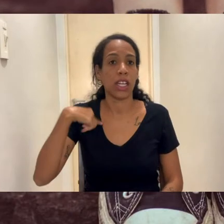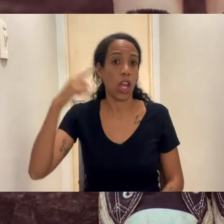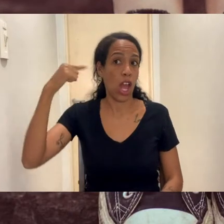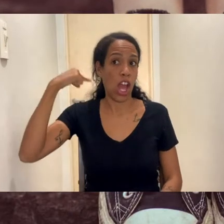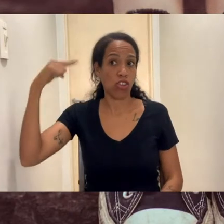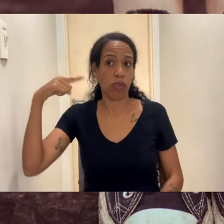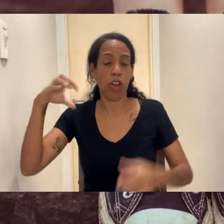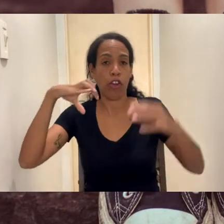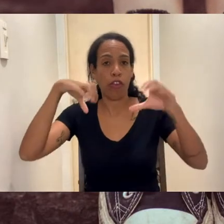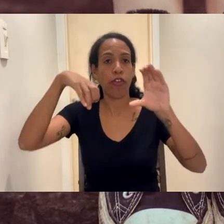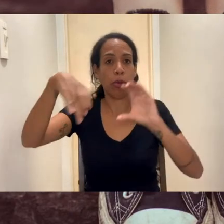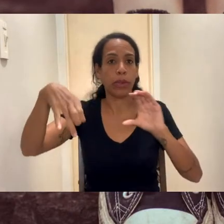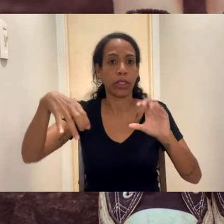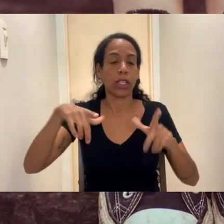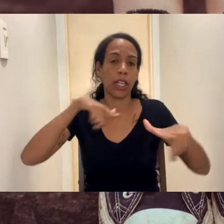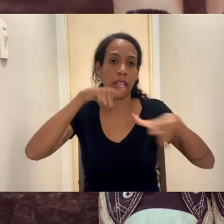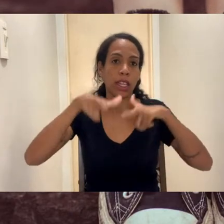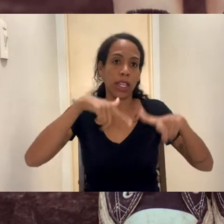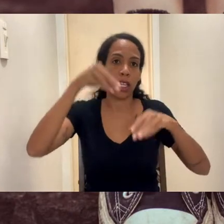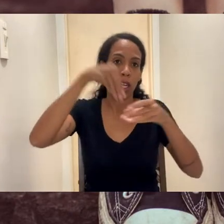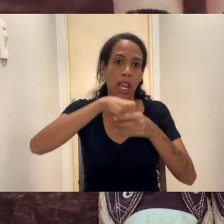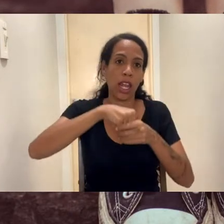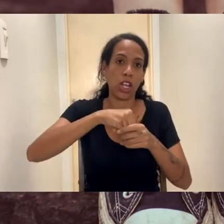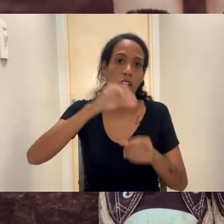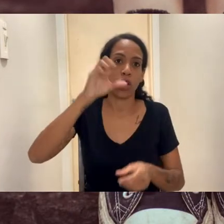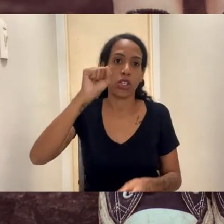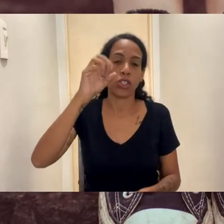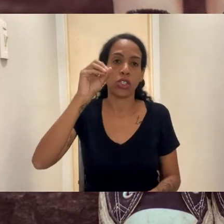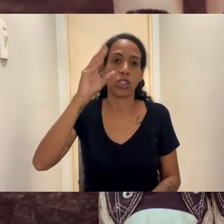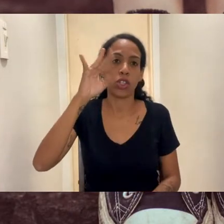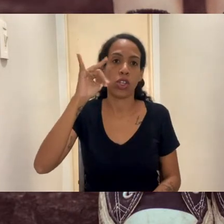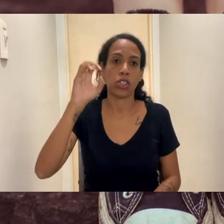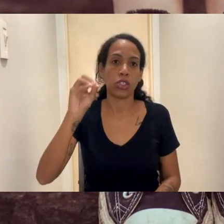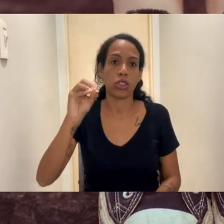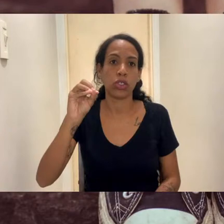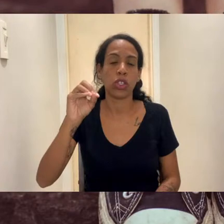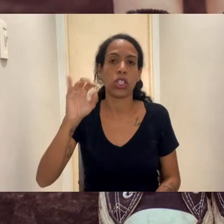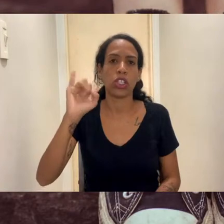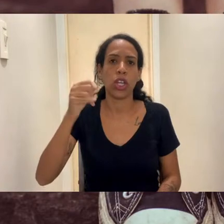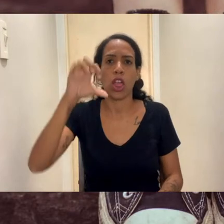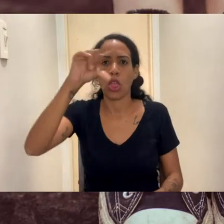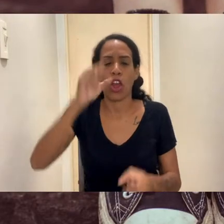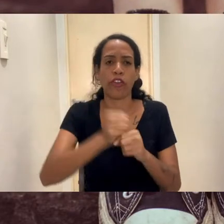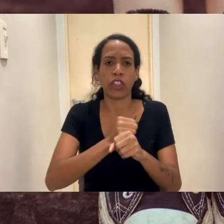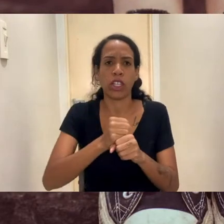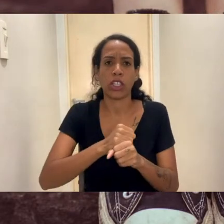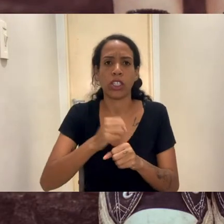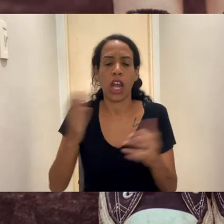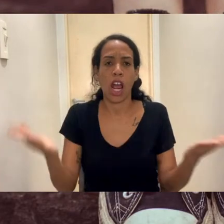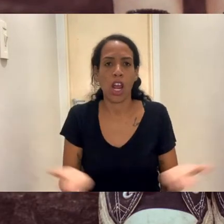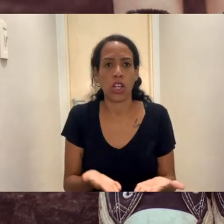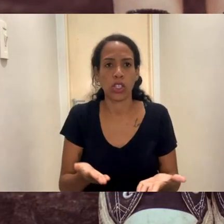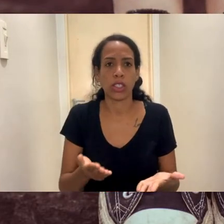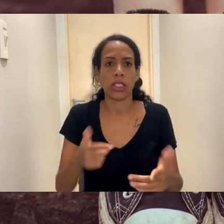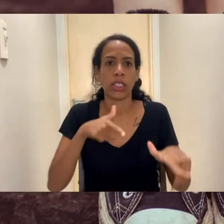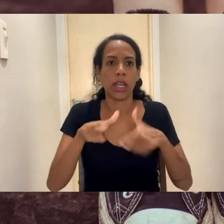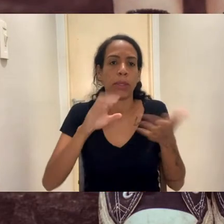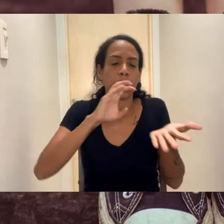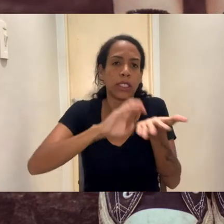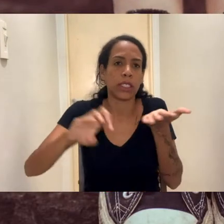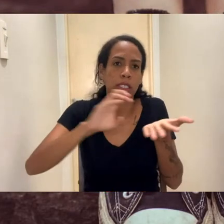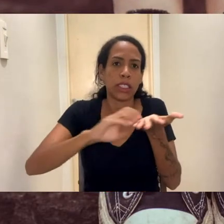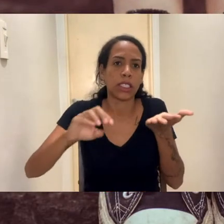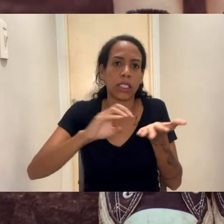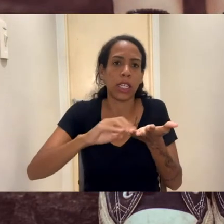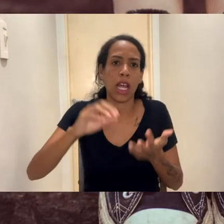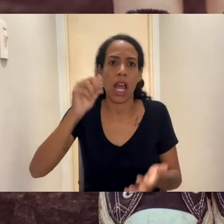formação, atuo no sistema socioeducativo há 9 anos e atualmente eu estou na Secretaria Executiva da